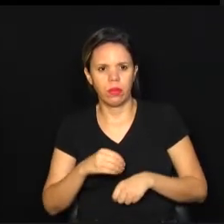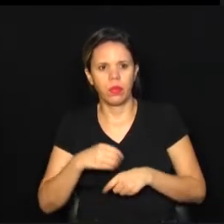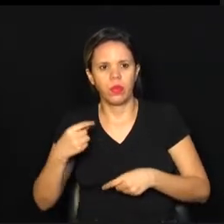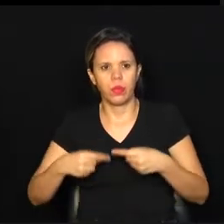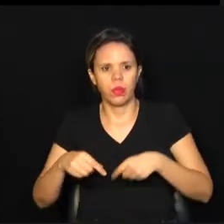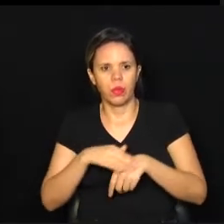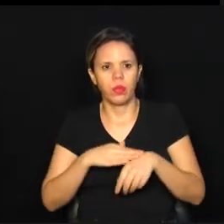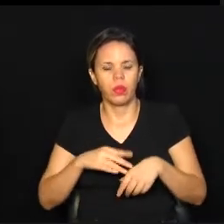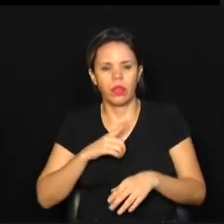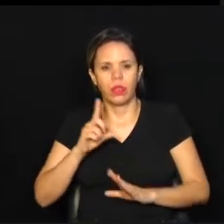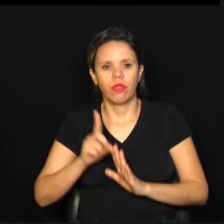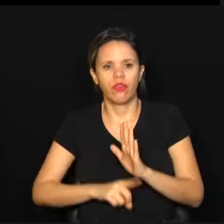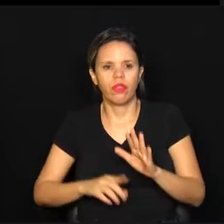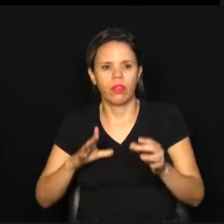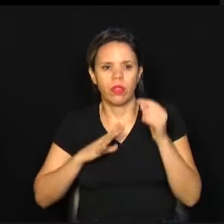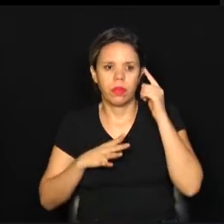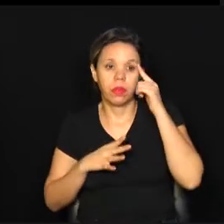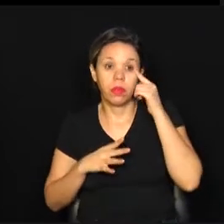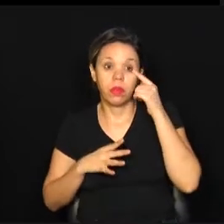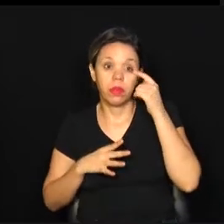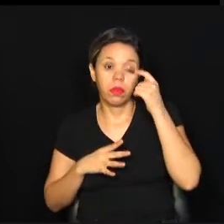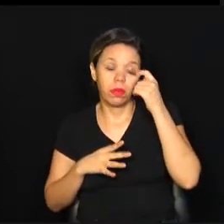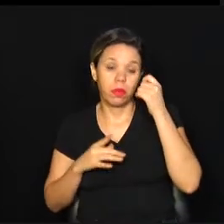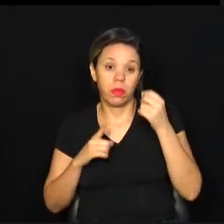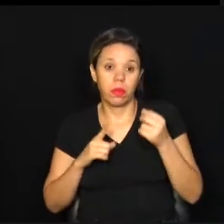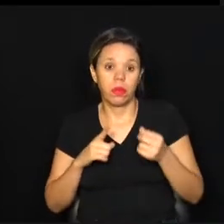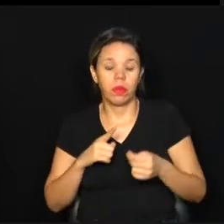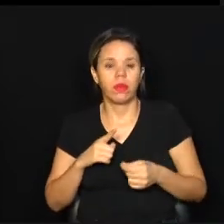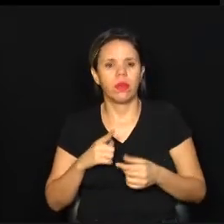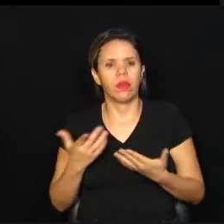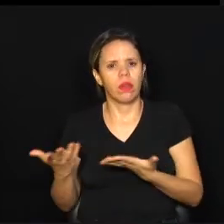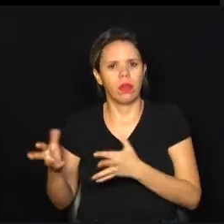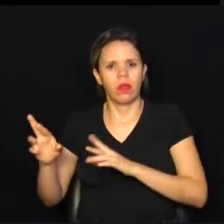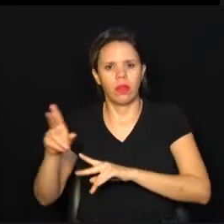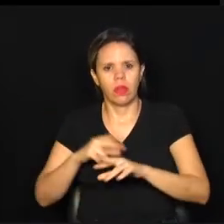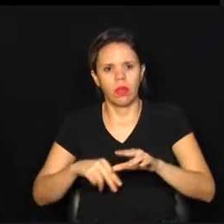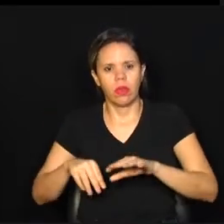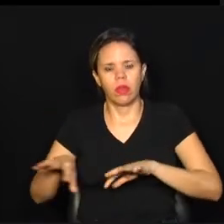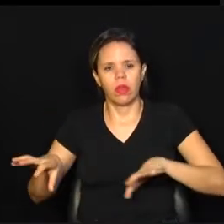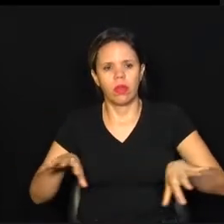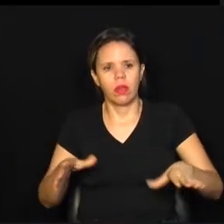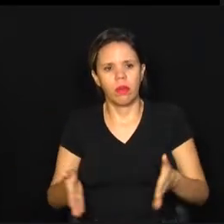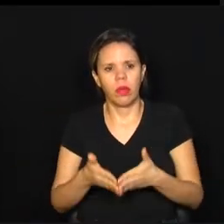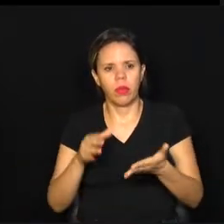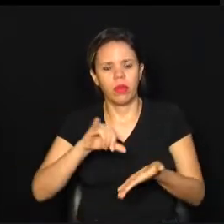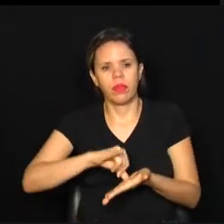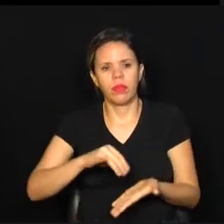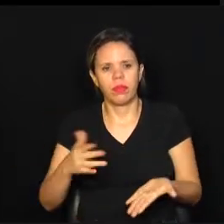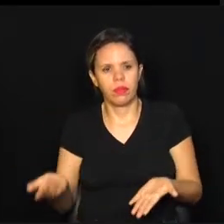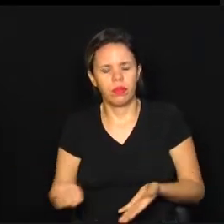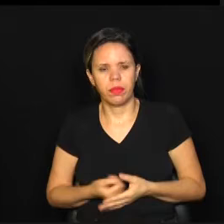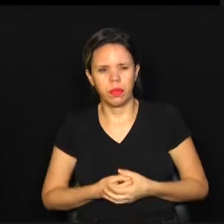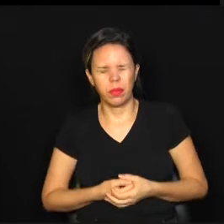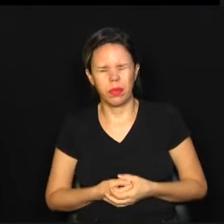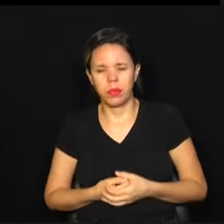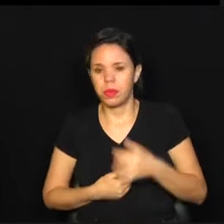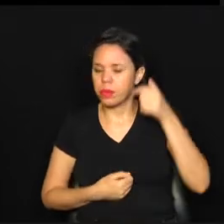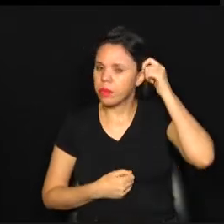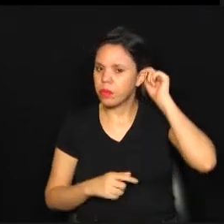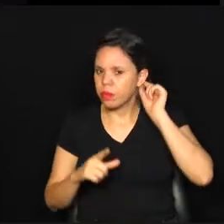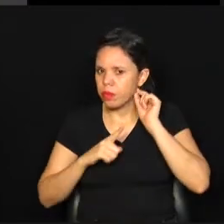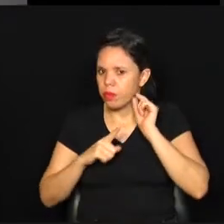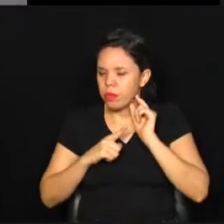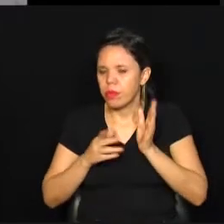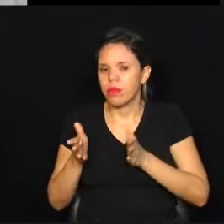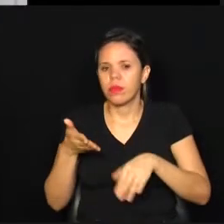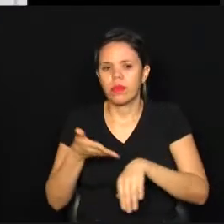de quem tem direito à cidade, né? Já que nós temos essa dicotomia instalada, periferia-centro, né? E quem tem acesso